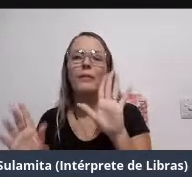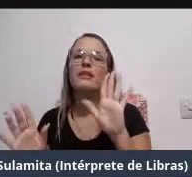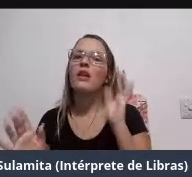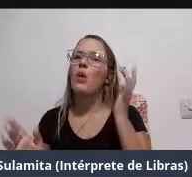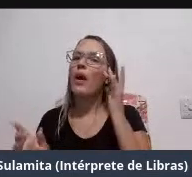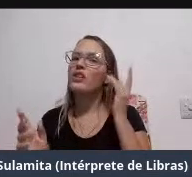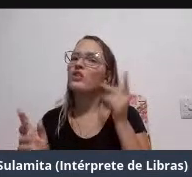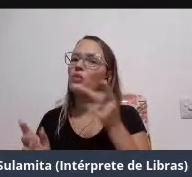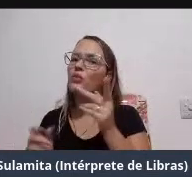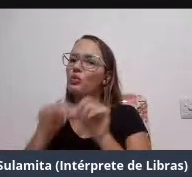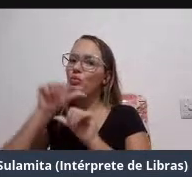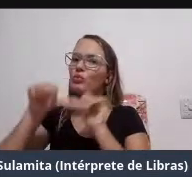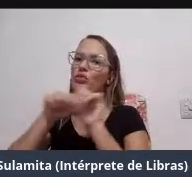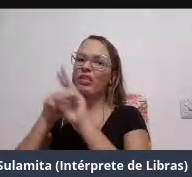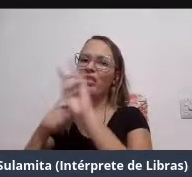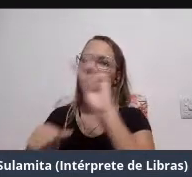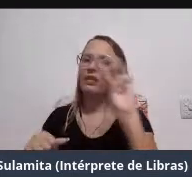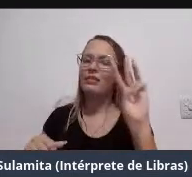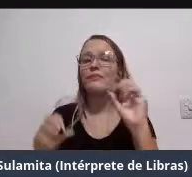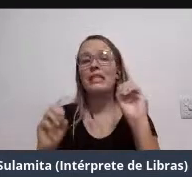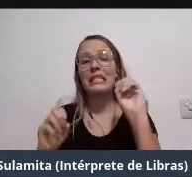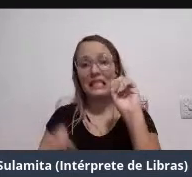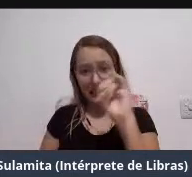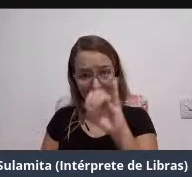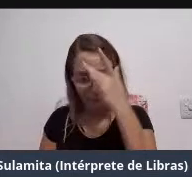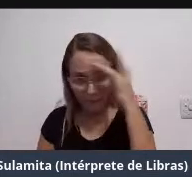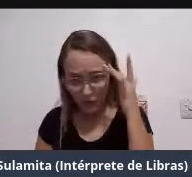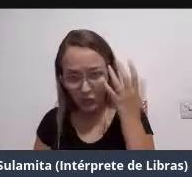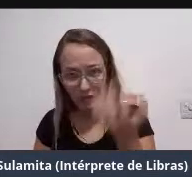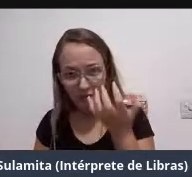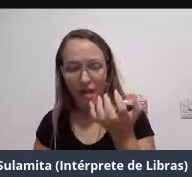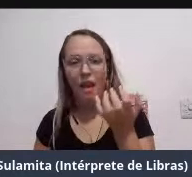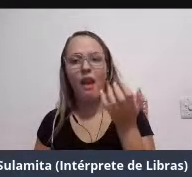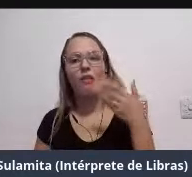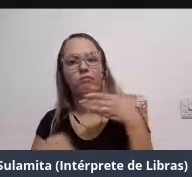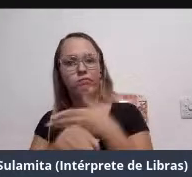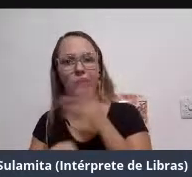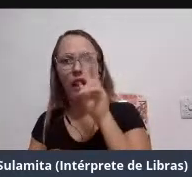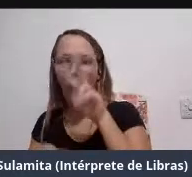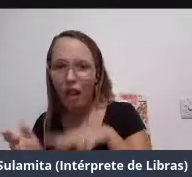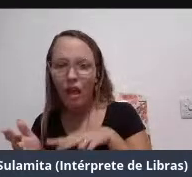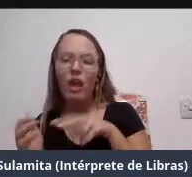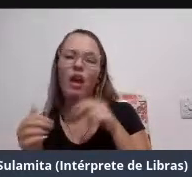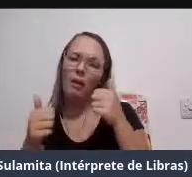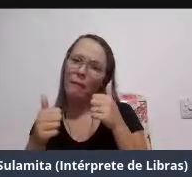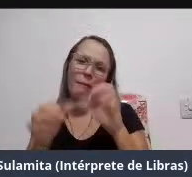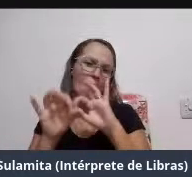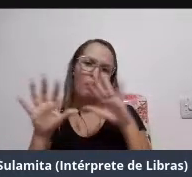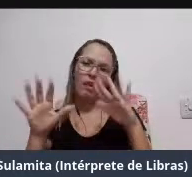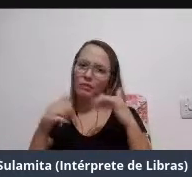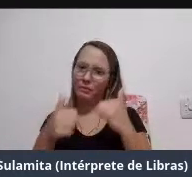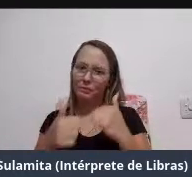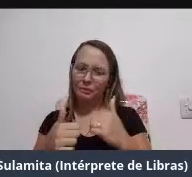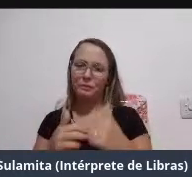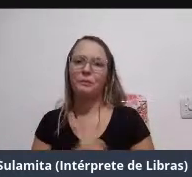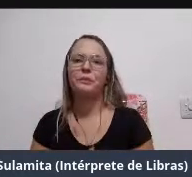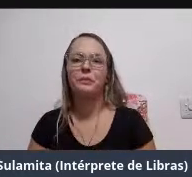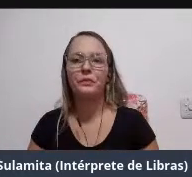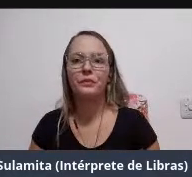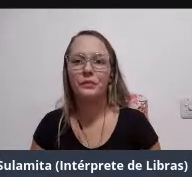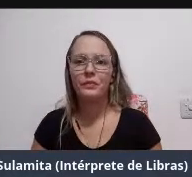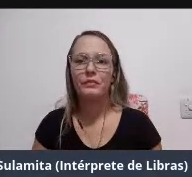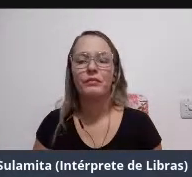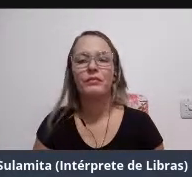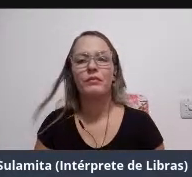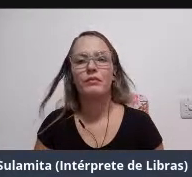para dizer que está online, né? Quem tiver interesse pode ler o livro ou pesquisar. Pode passar, por favor. Aí,